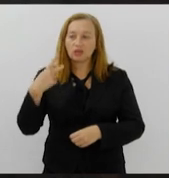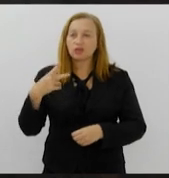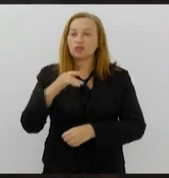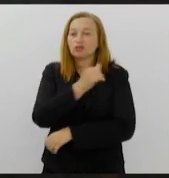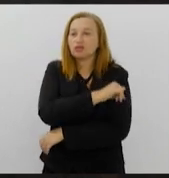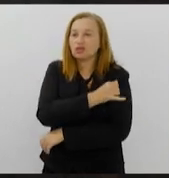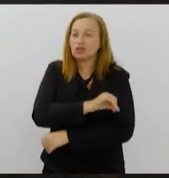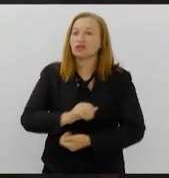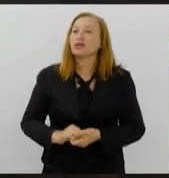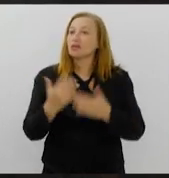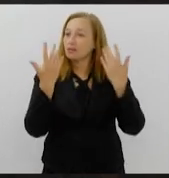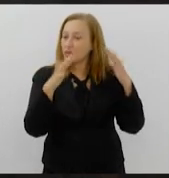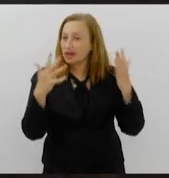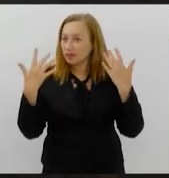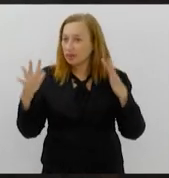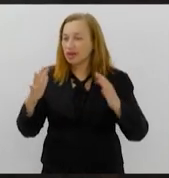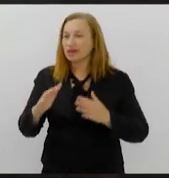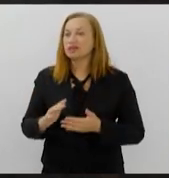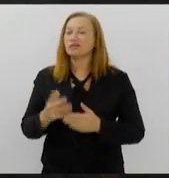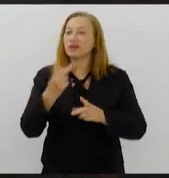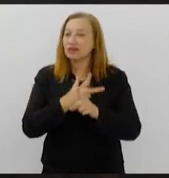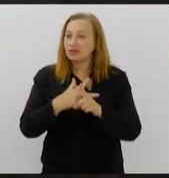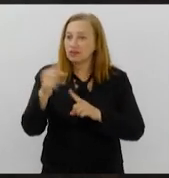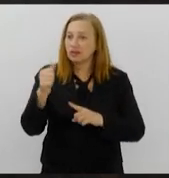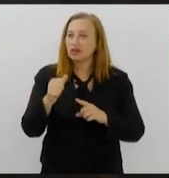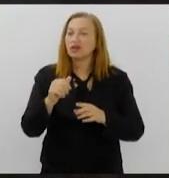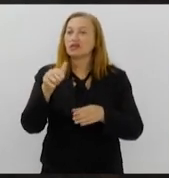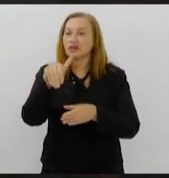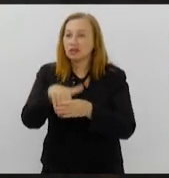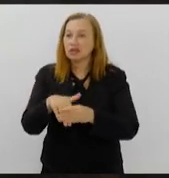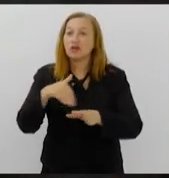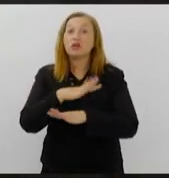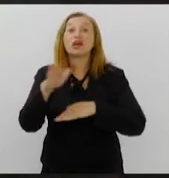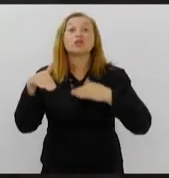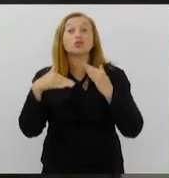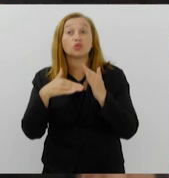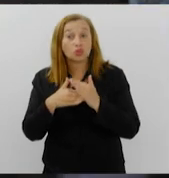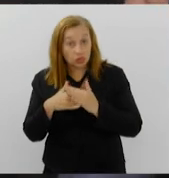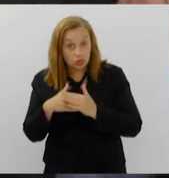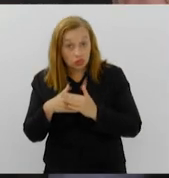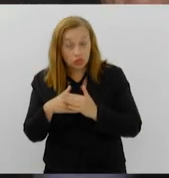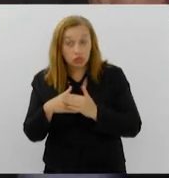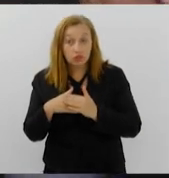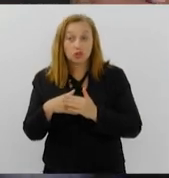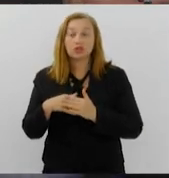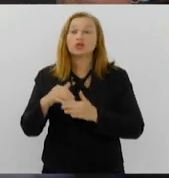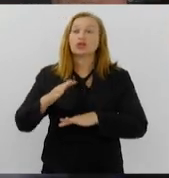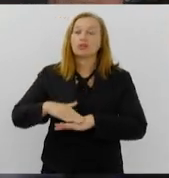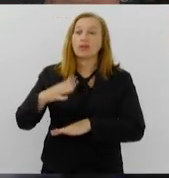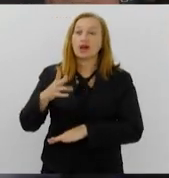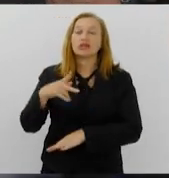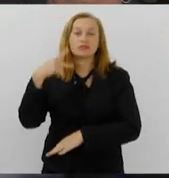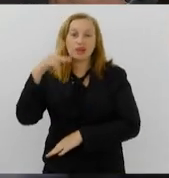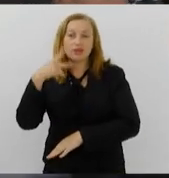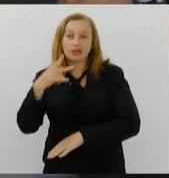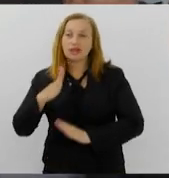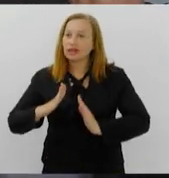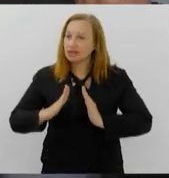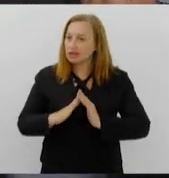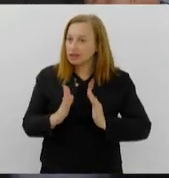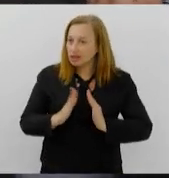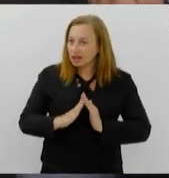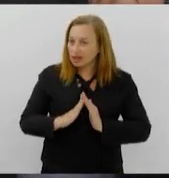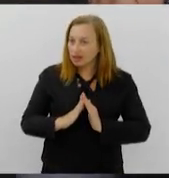Canela. Parabéns pela vitória, pela votação. E a todos os demais parlamentares dessa casa que